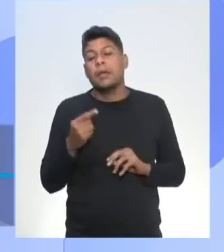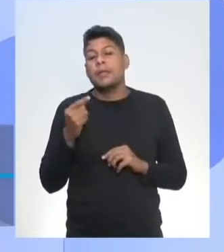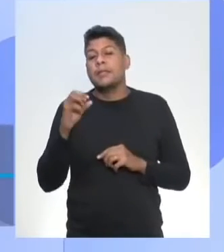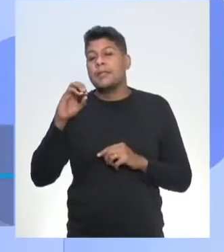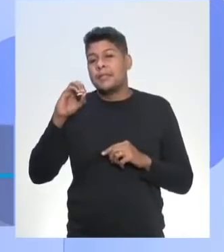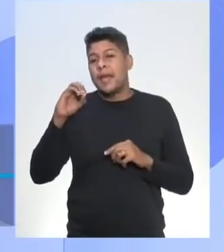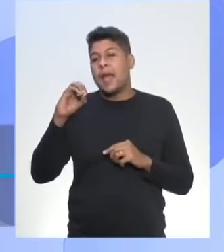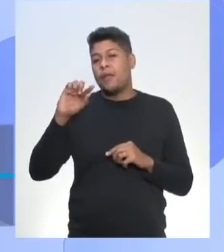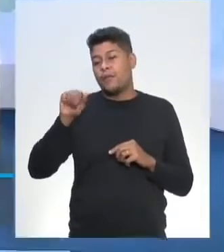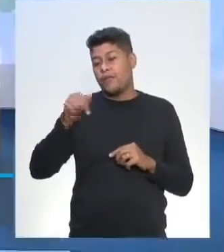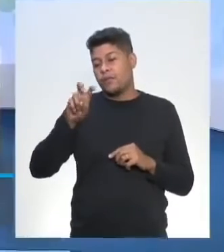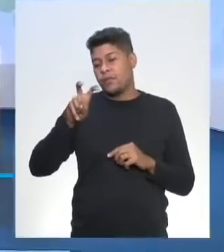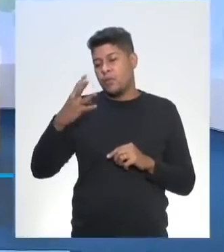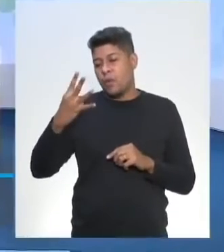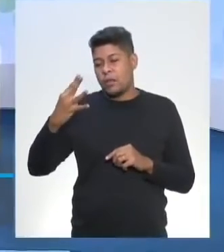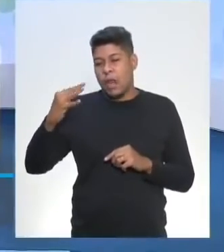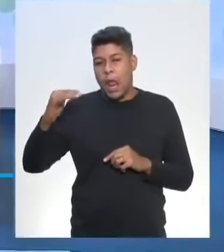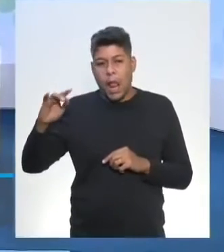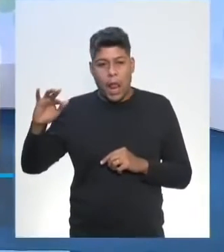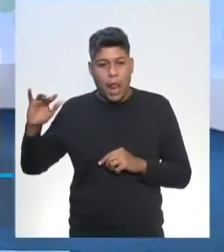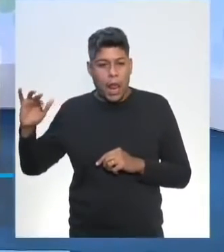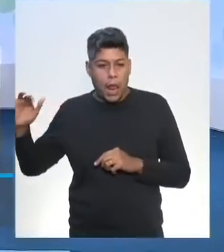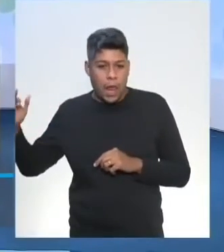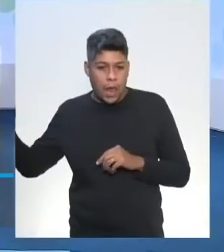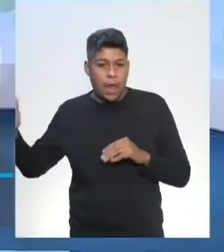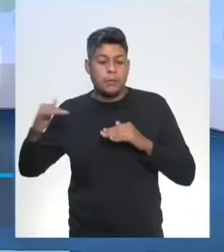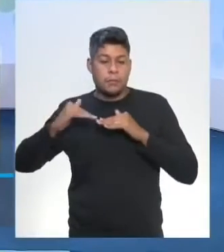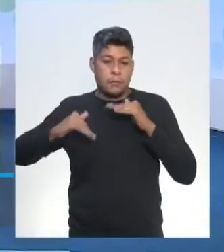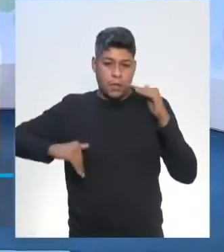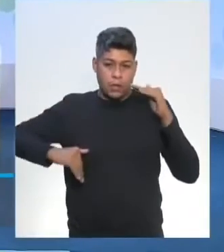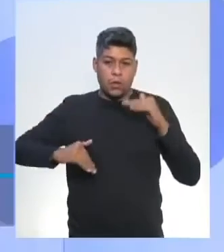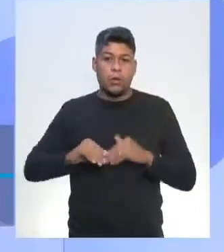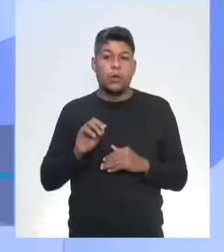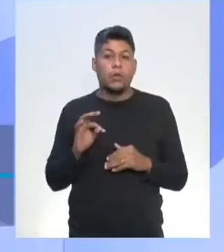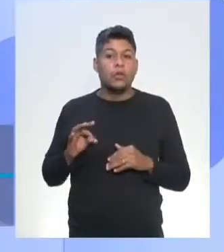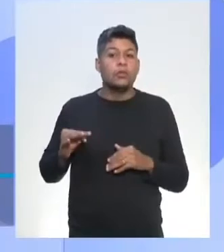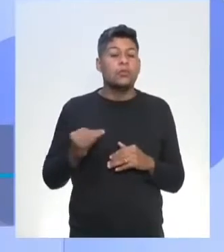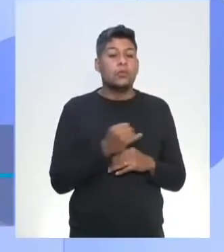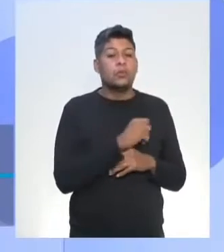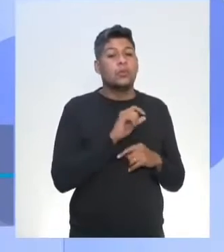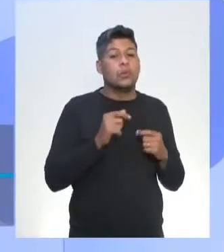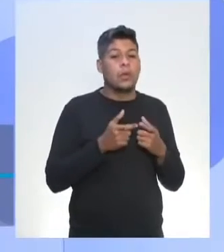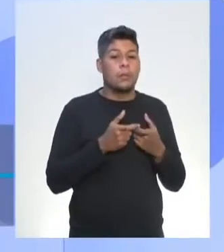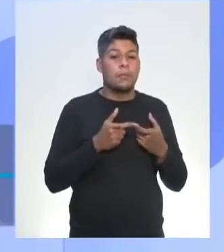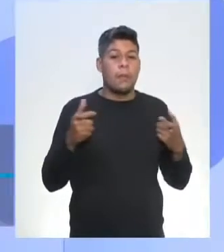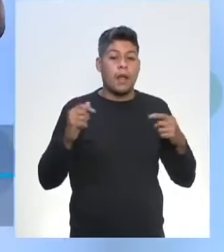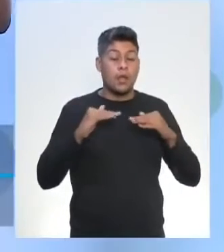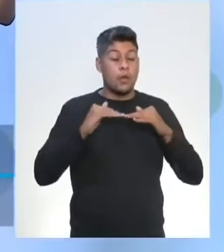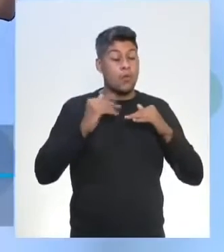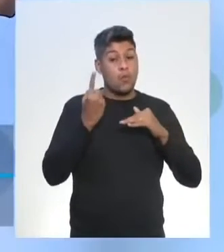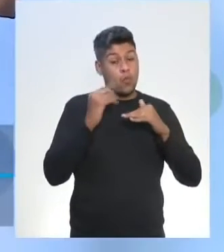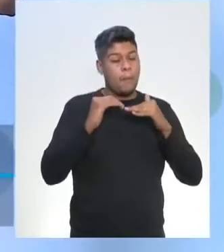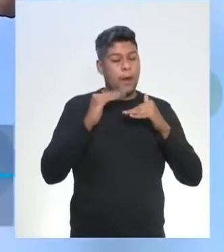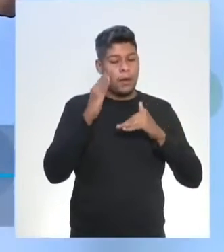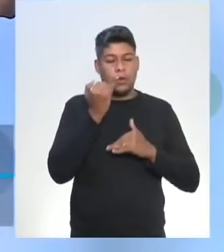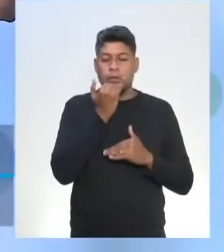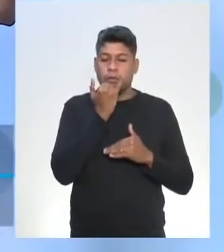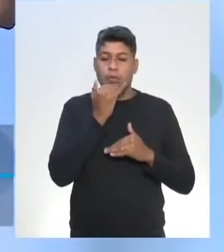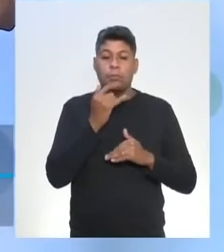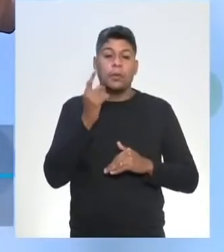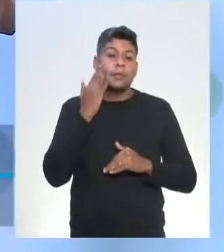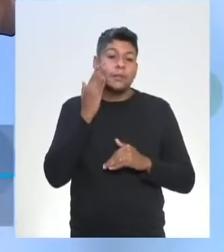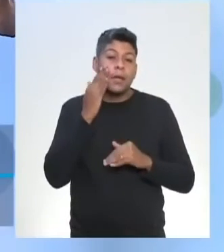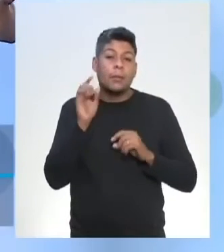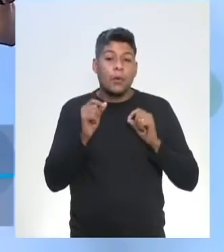que o 0,54 na dízima periódica não é fato não é o resto são todos os maiores que é e veja né a gente